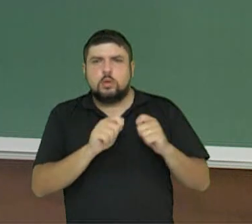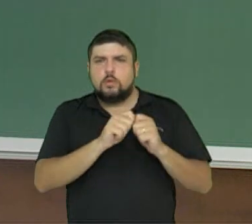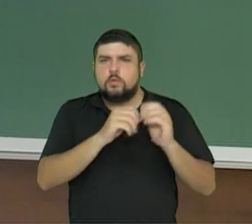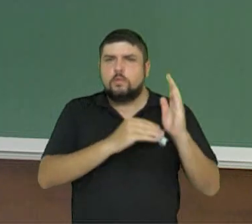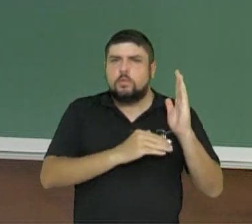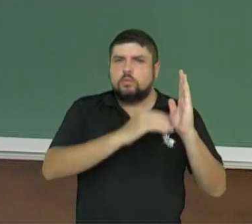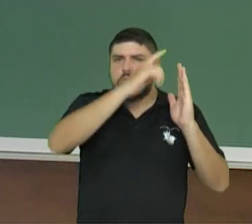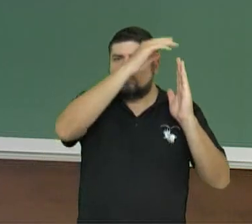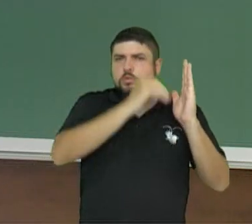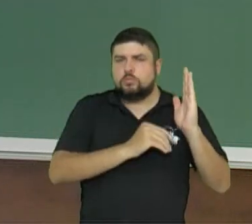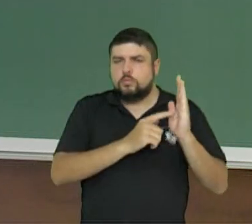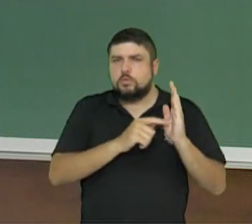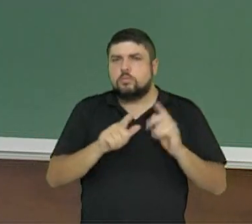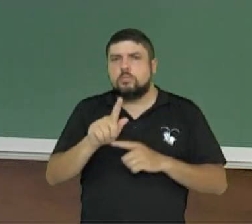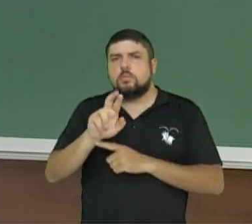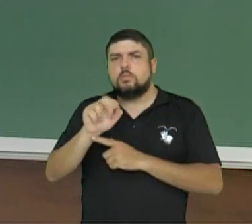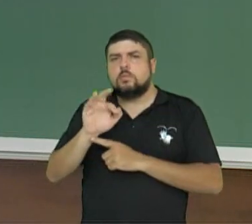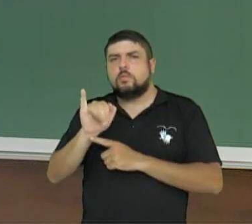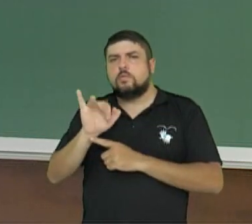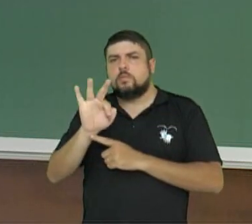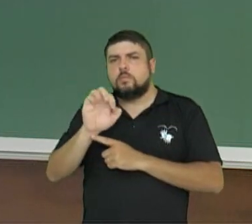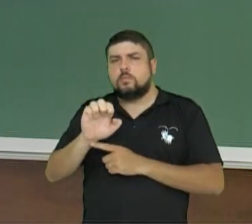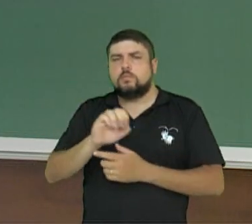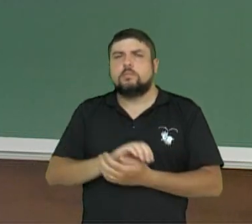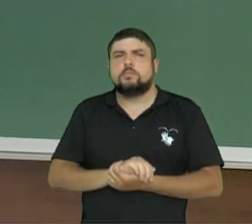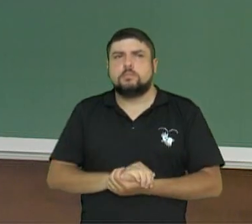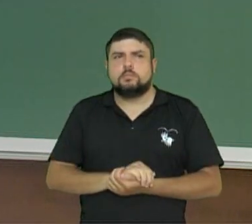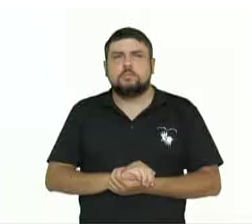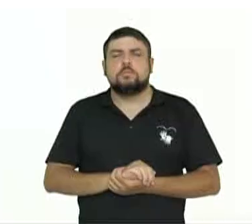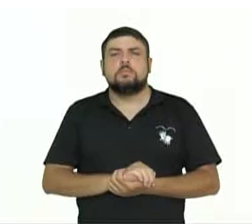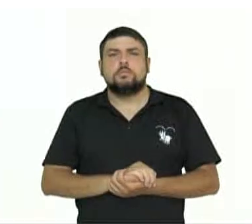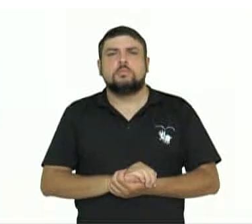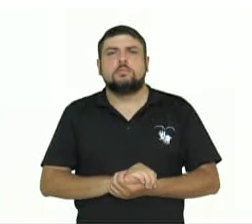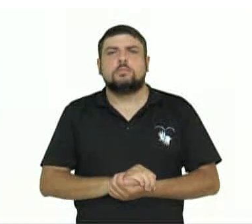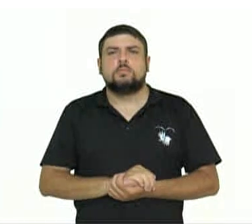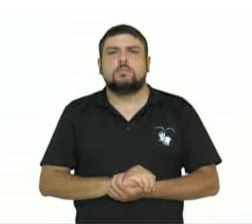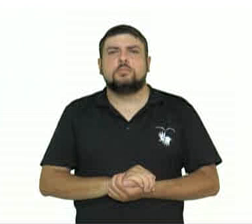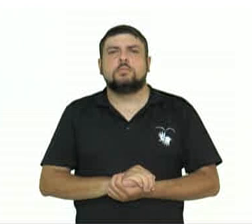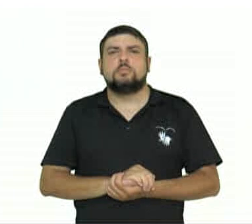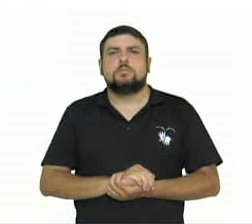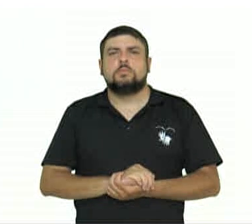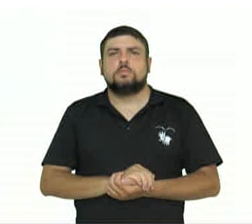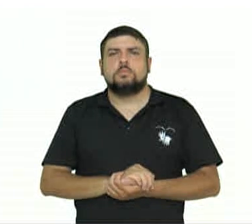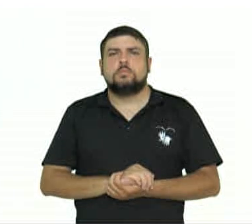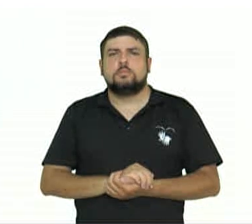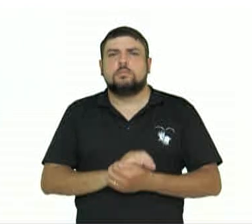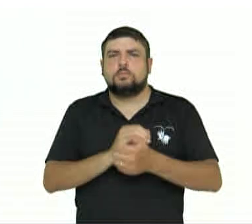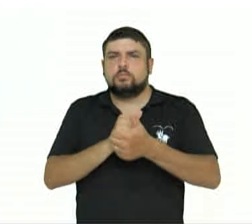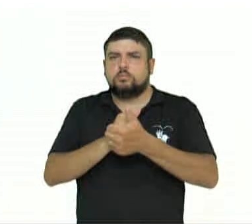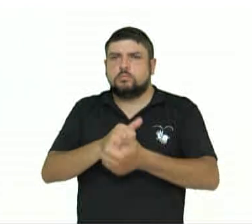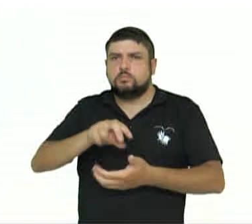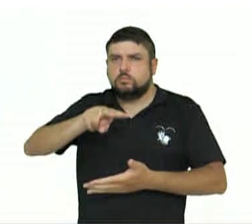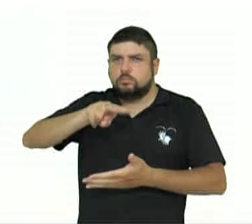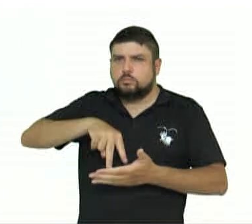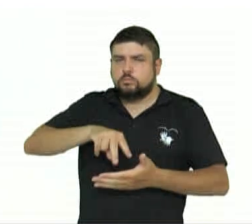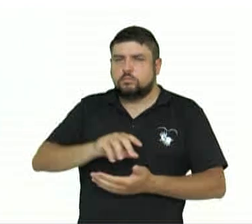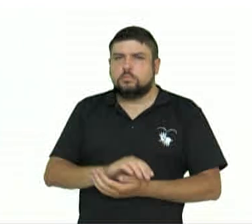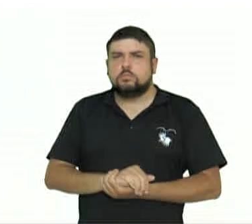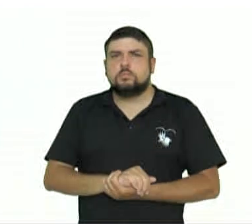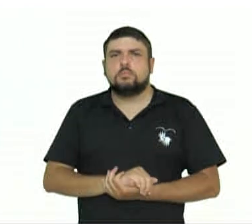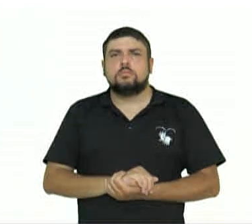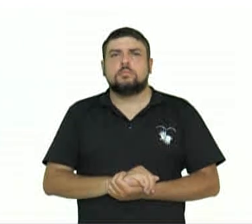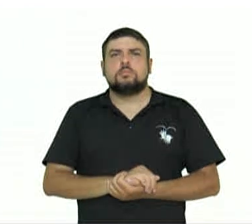paredes, seria sobre o grafite. Gênero historieta. La historieta o cómic es una forma de